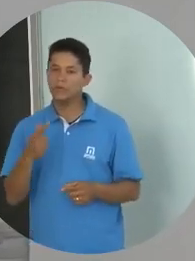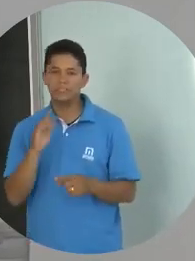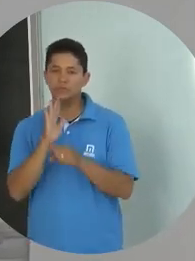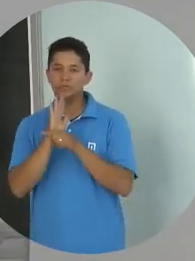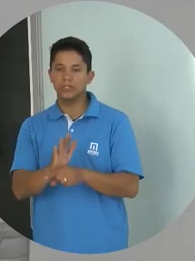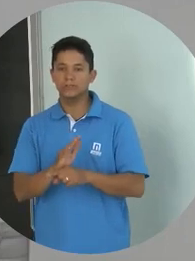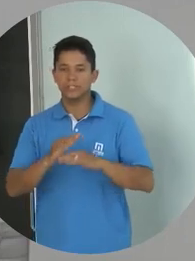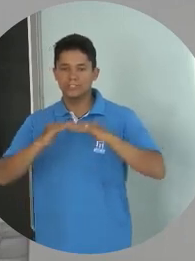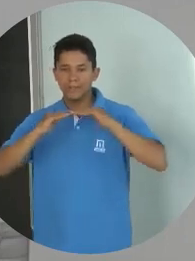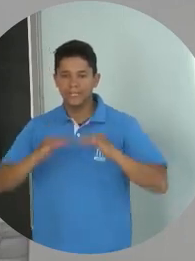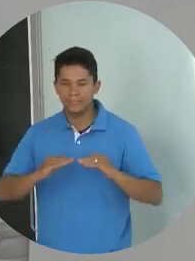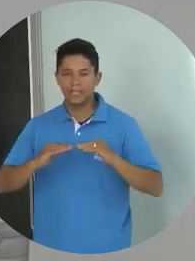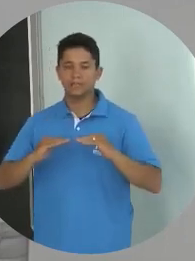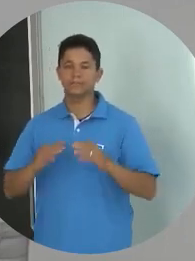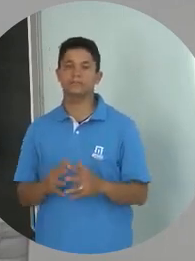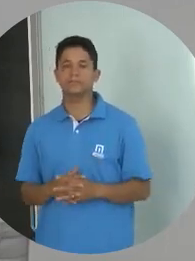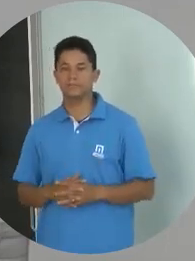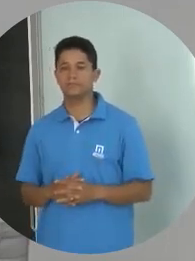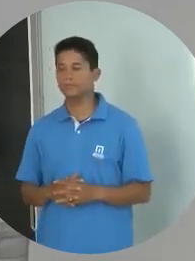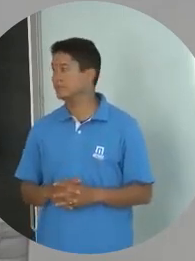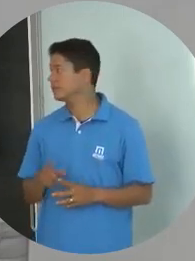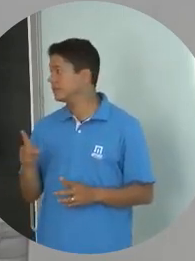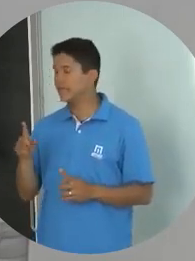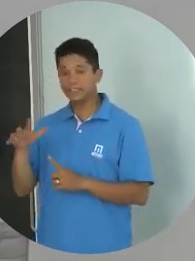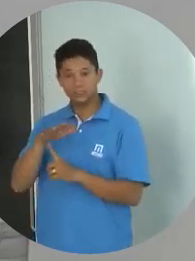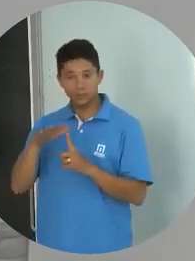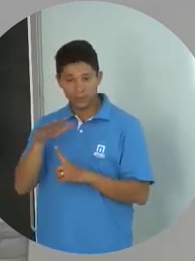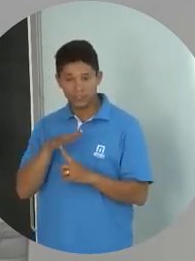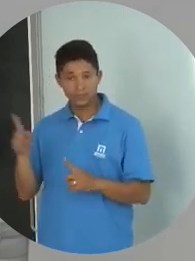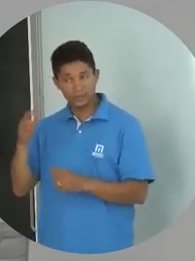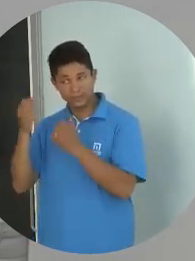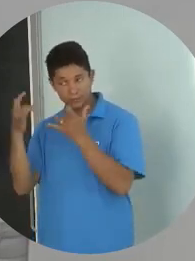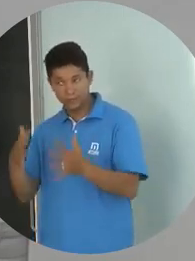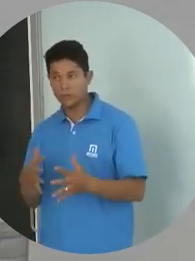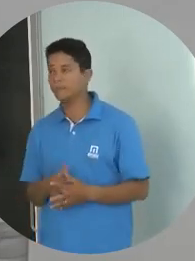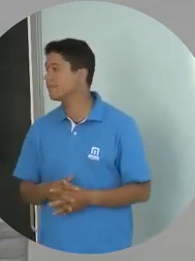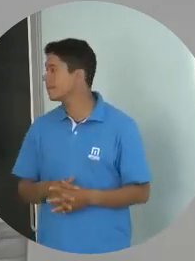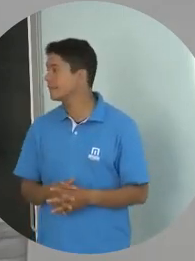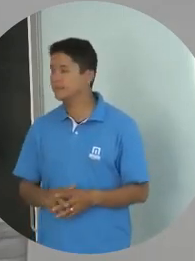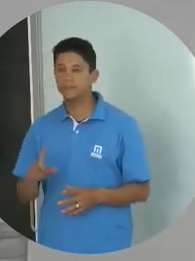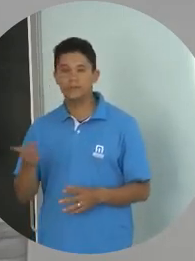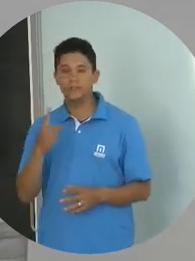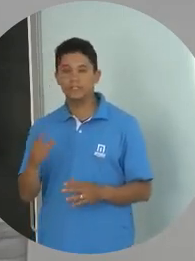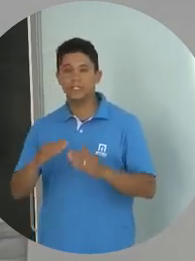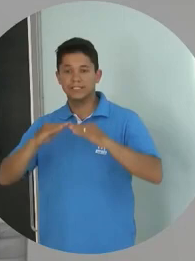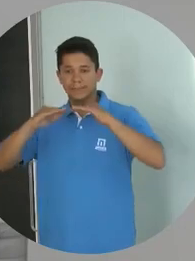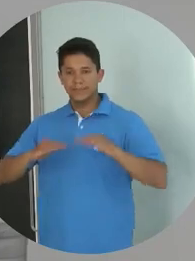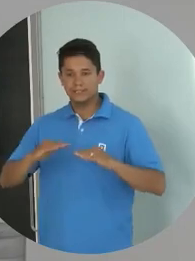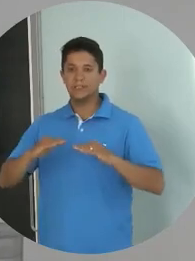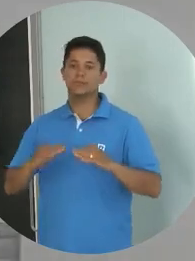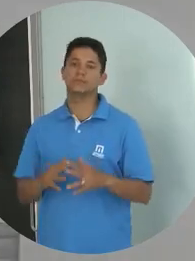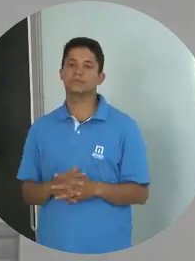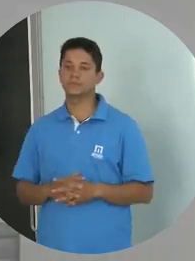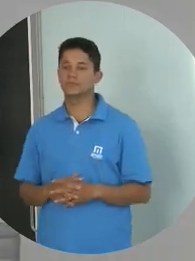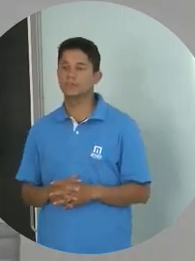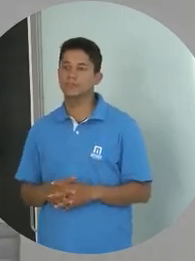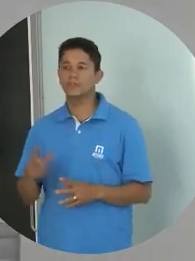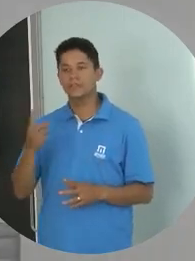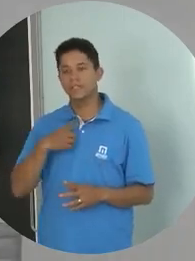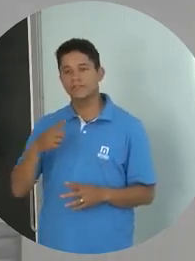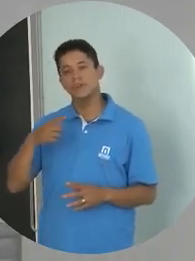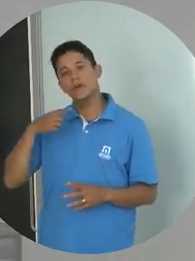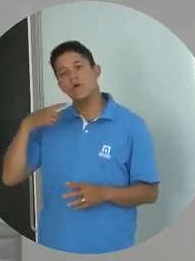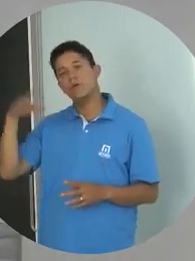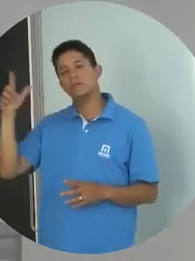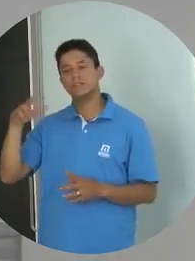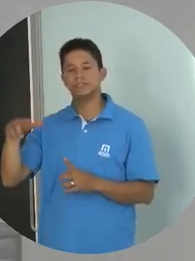macaquearam? Não, nessa situação aí, nós estabilizamos os recalques. Nós tivemos outra situação